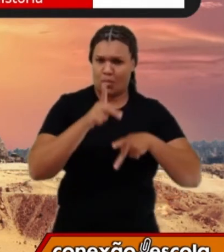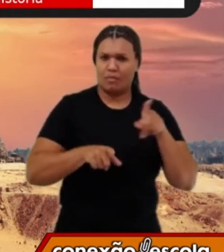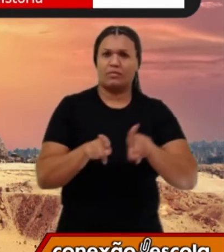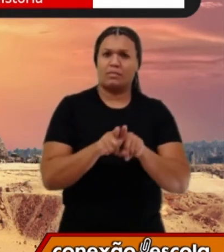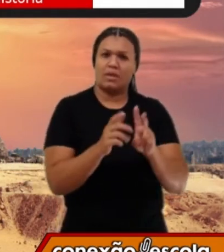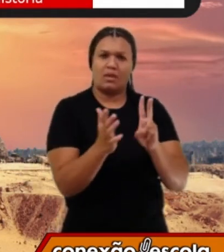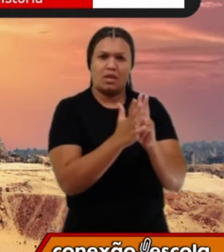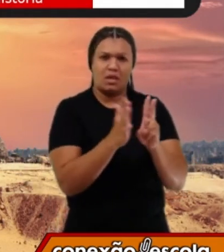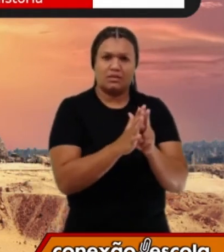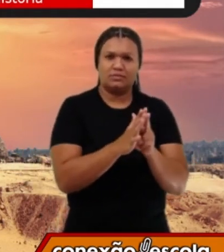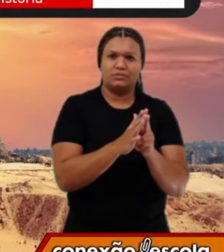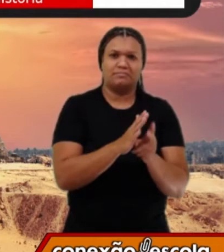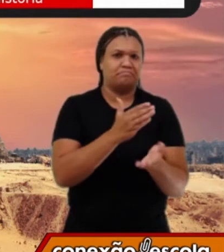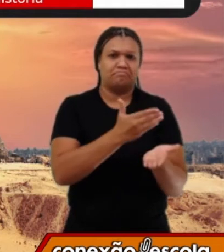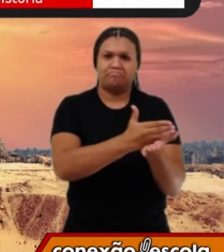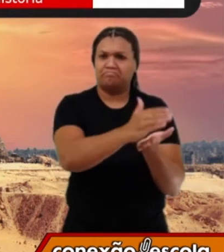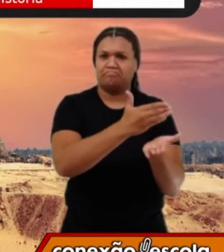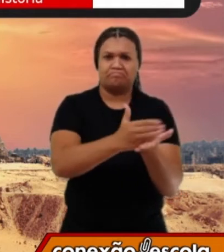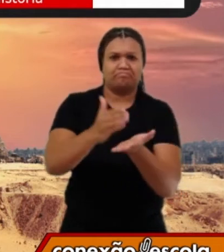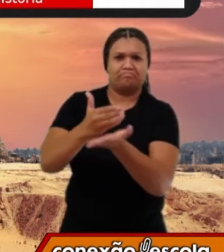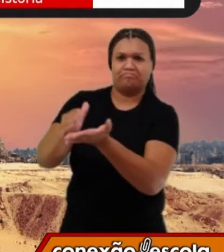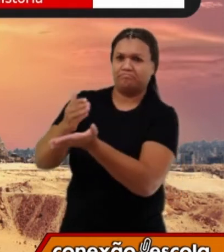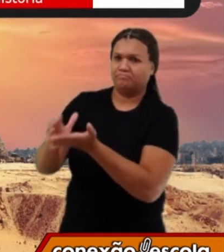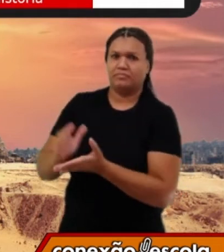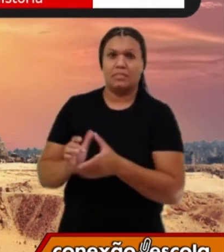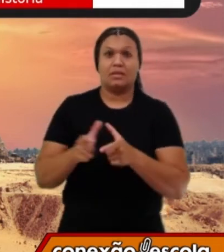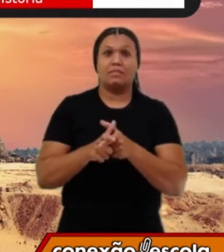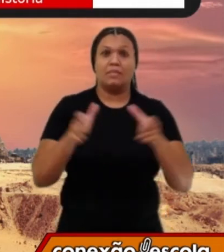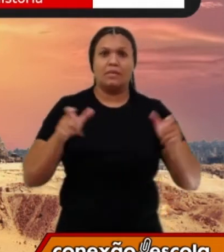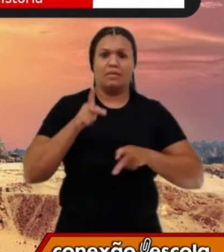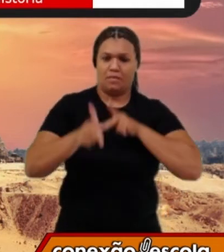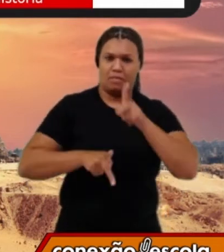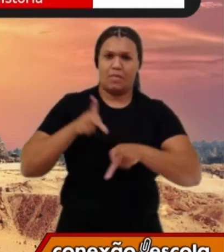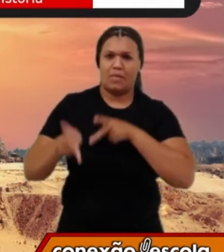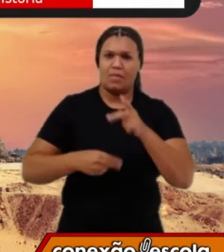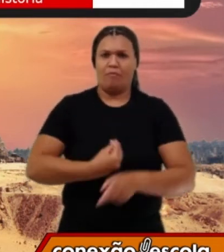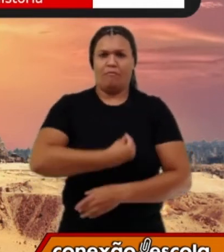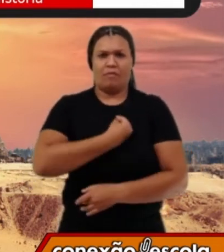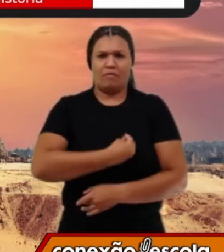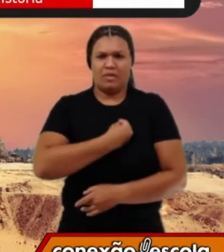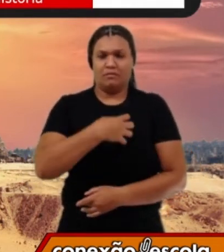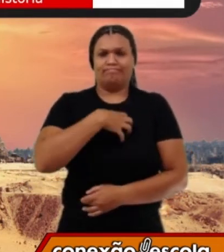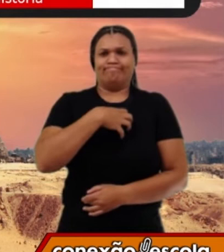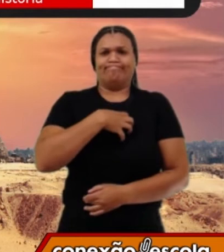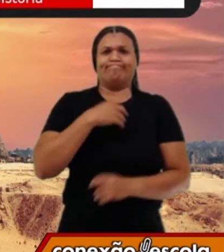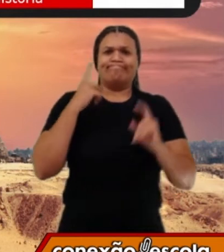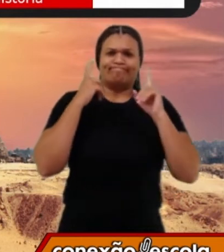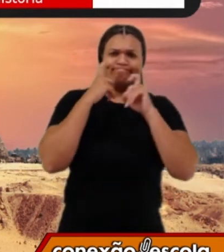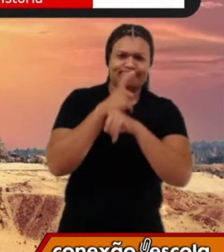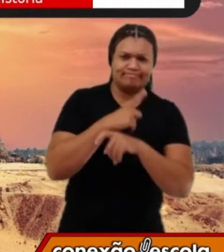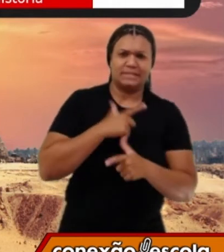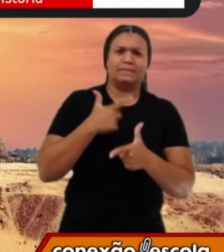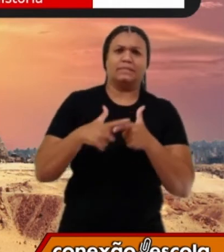foram totalmente excluídas da participação política. A maioria da população vivia em condições difíceis e enfrentava problemas como